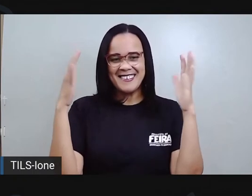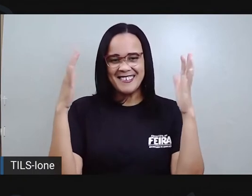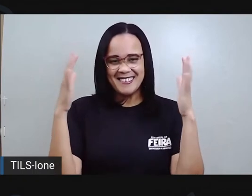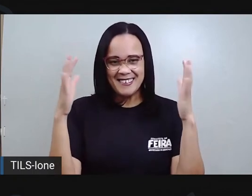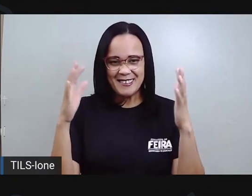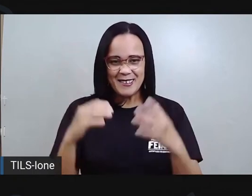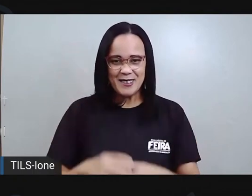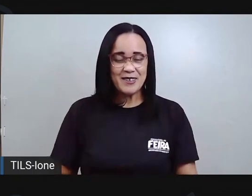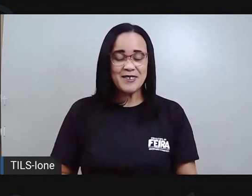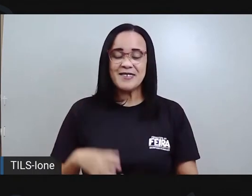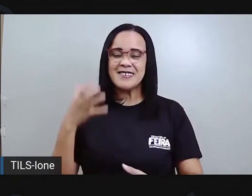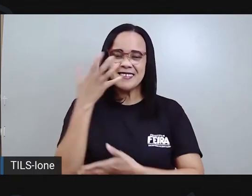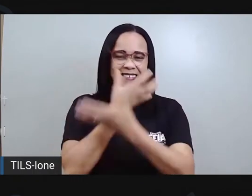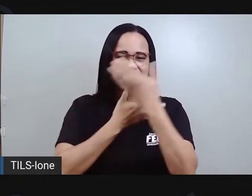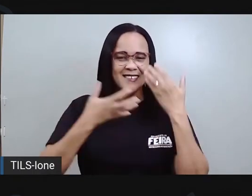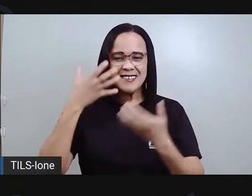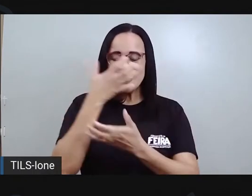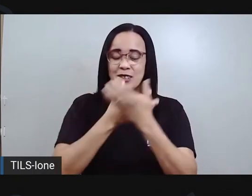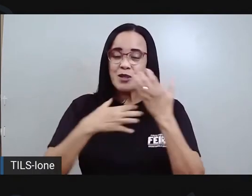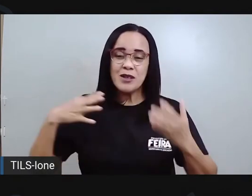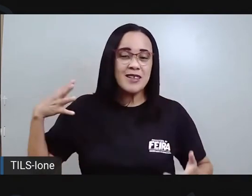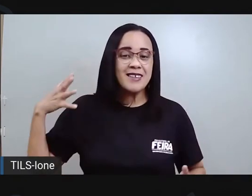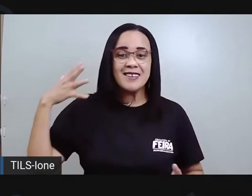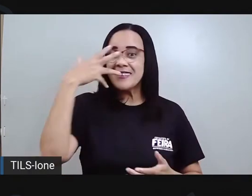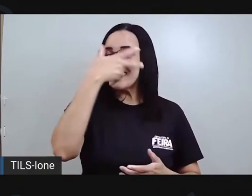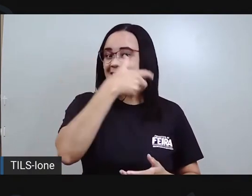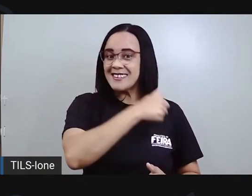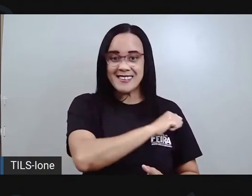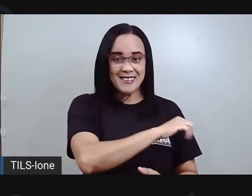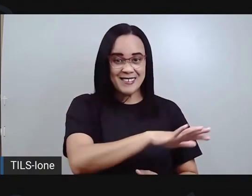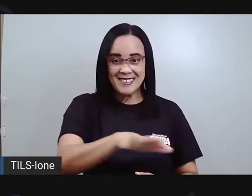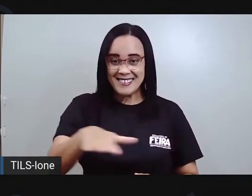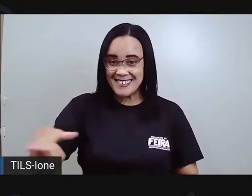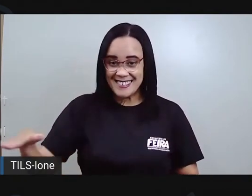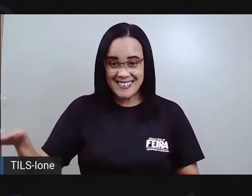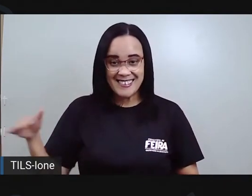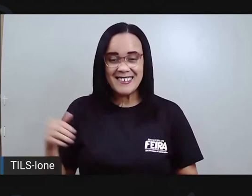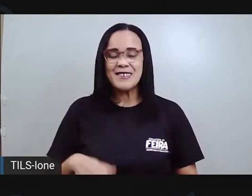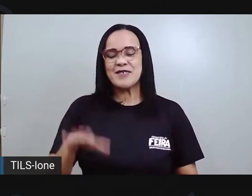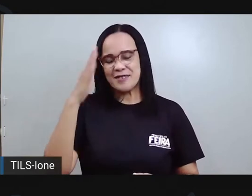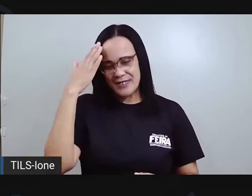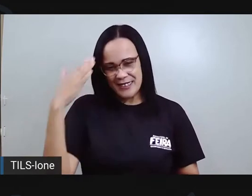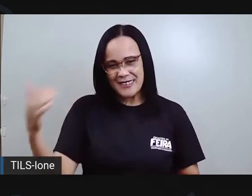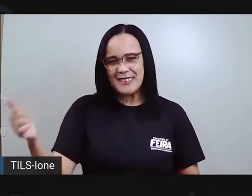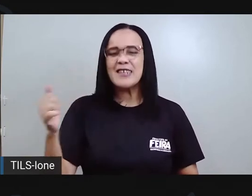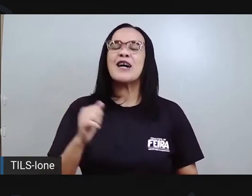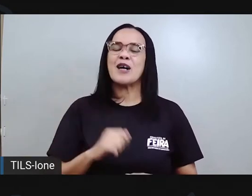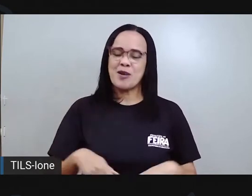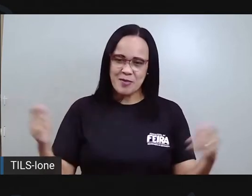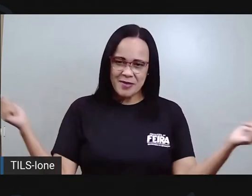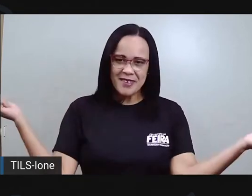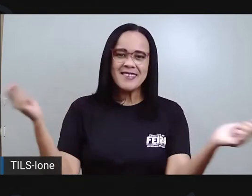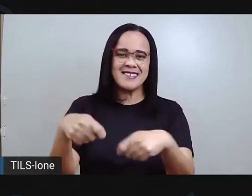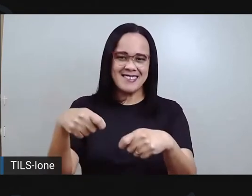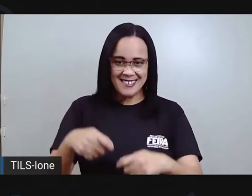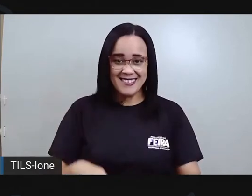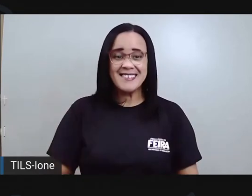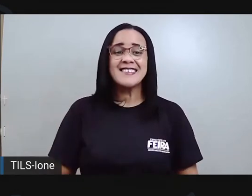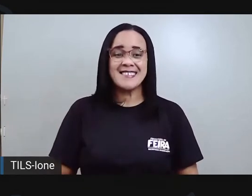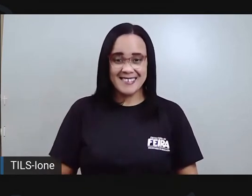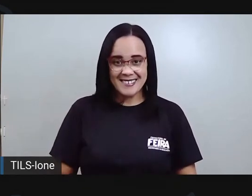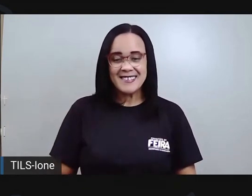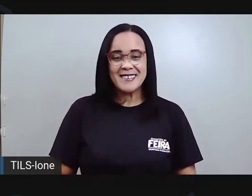Vocês cantaram lindamente, meninada! Eu sabia que vocês iriam arrasar. E a